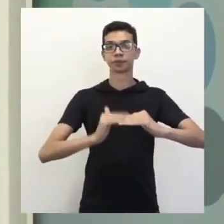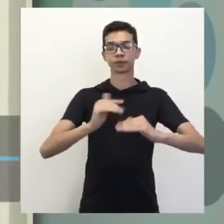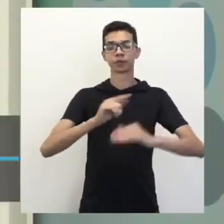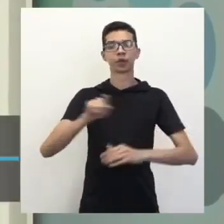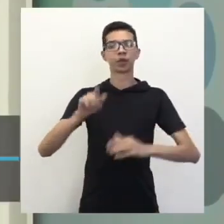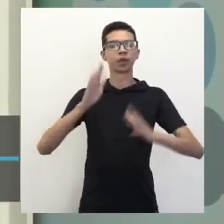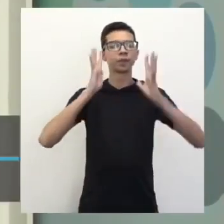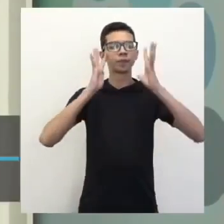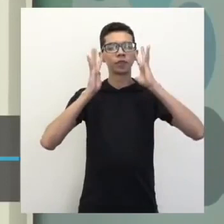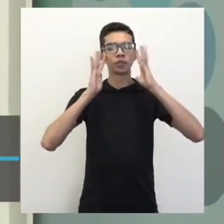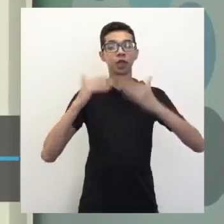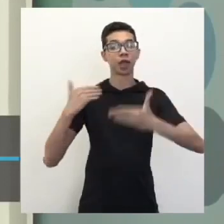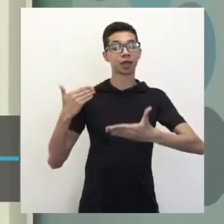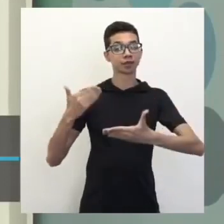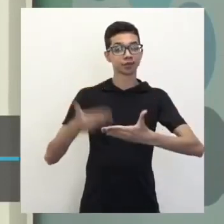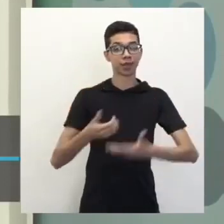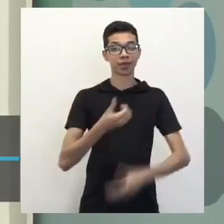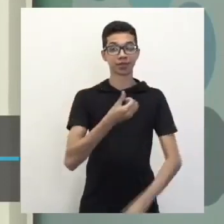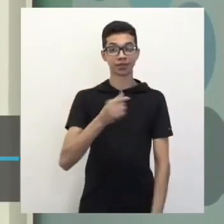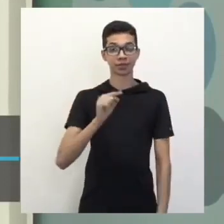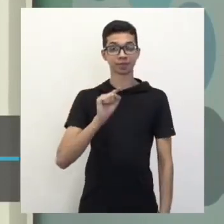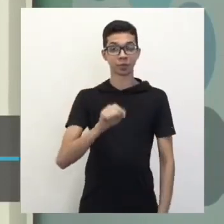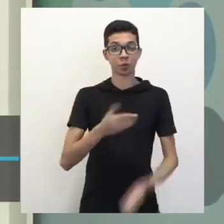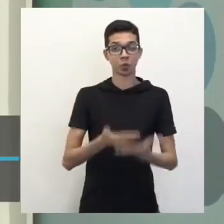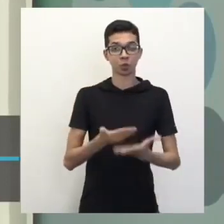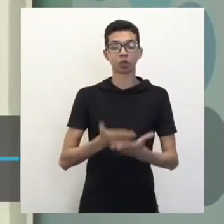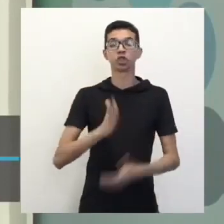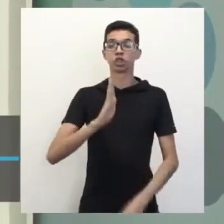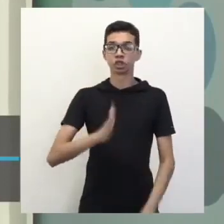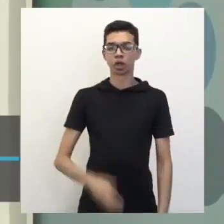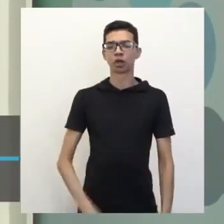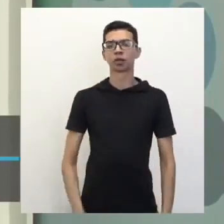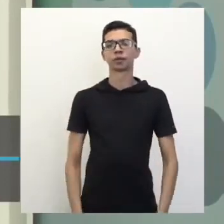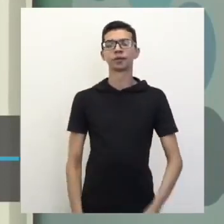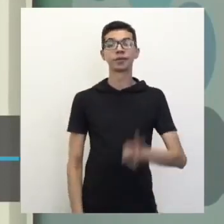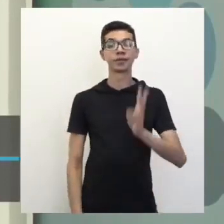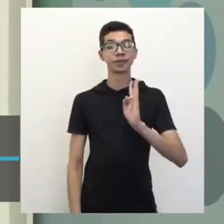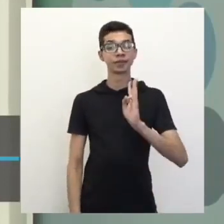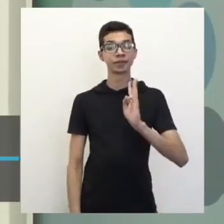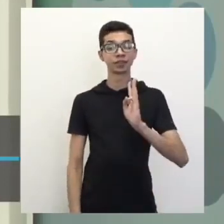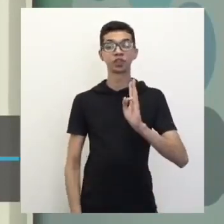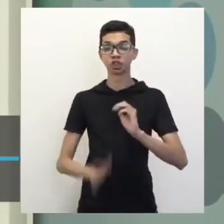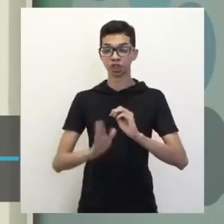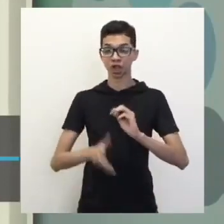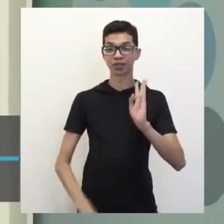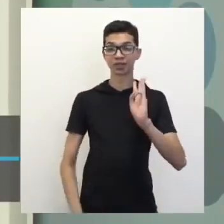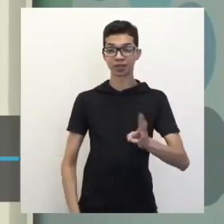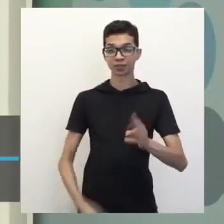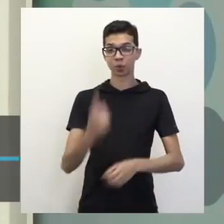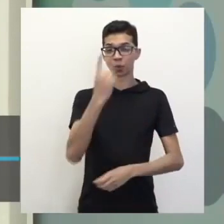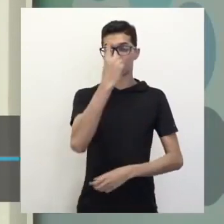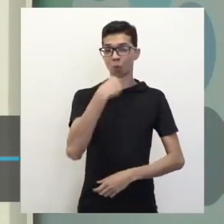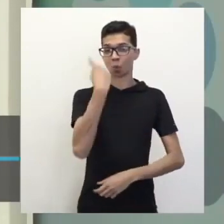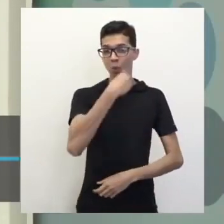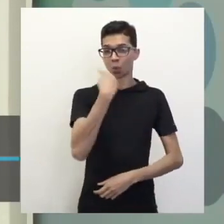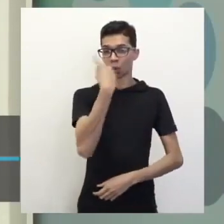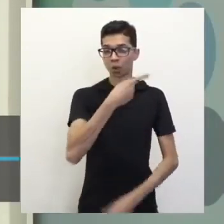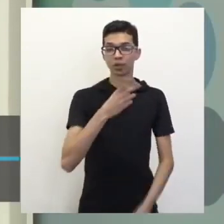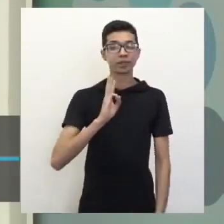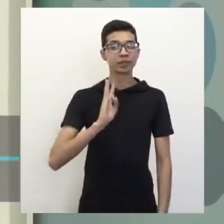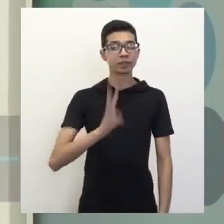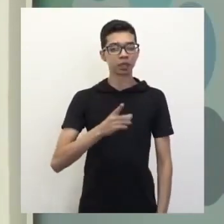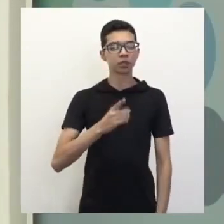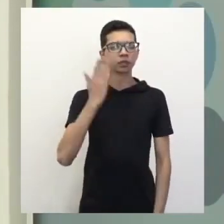foram produzidas mais de 6.000 aulas. Nós temos mais de 3.000 horas de conteúdo. Vocês têm noção do que é 6.000 PPTs?